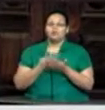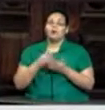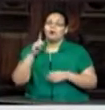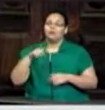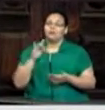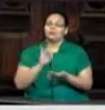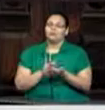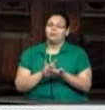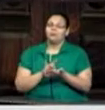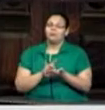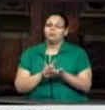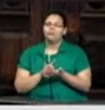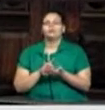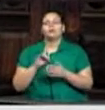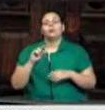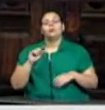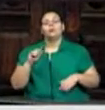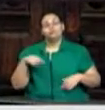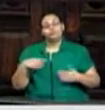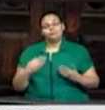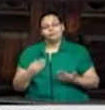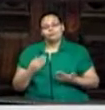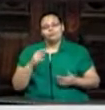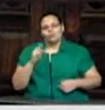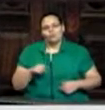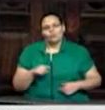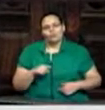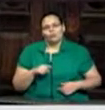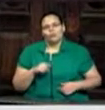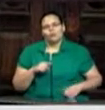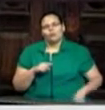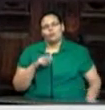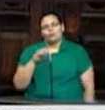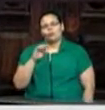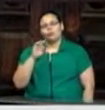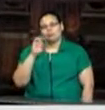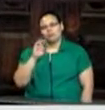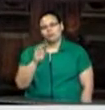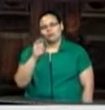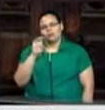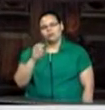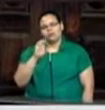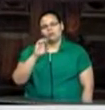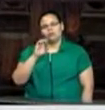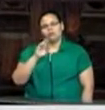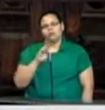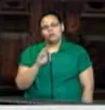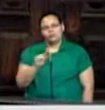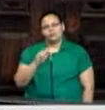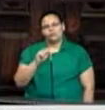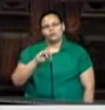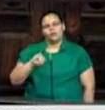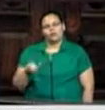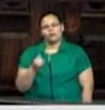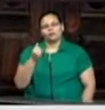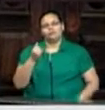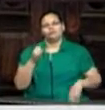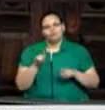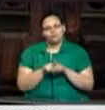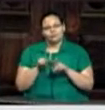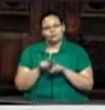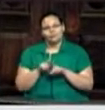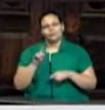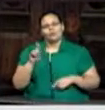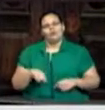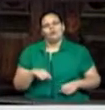Realidade que se reproduz no ISERJ, no nosso glorioso Instituto de Educação,